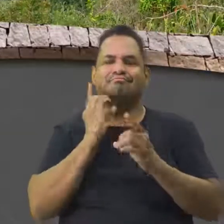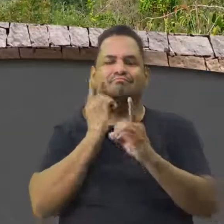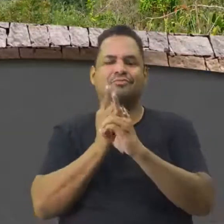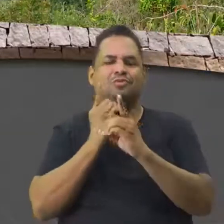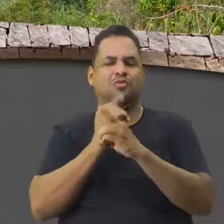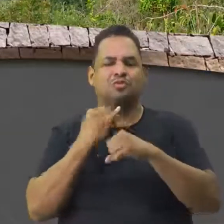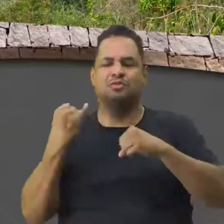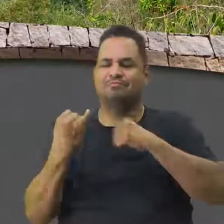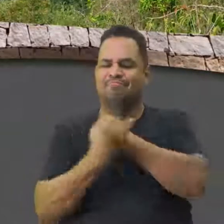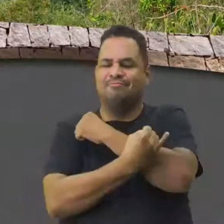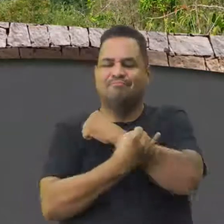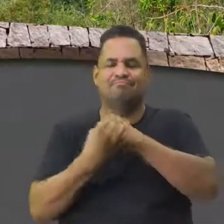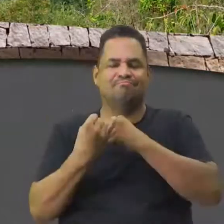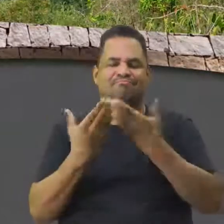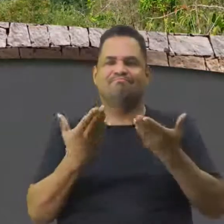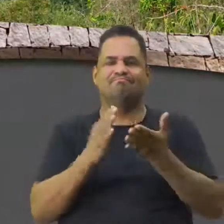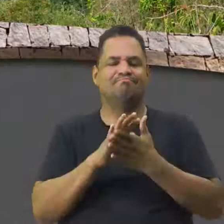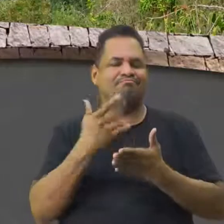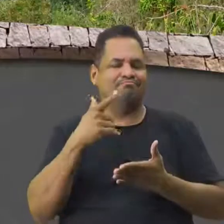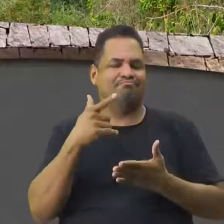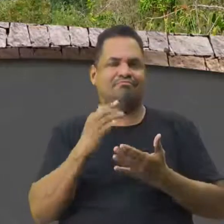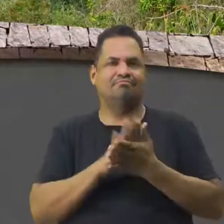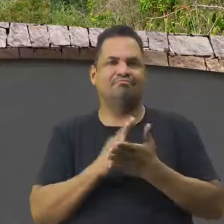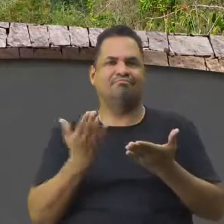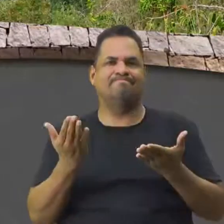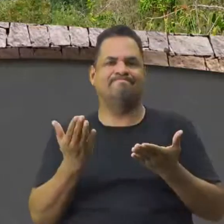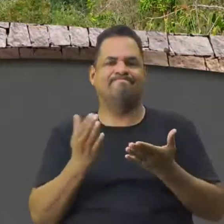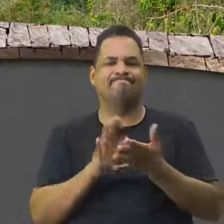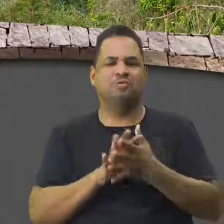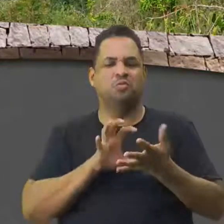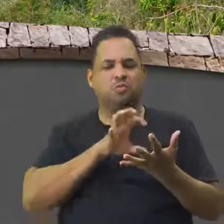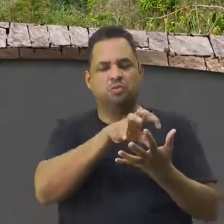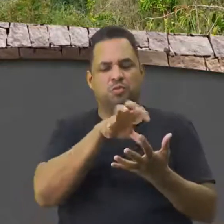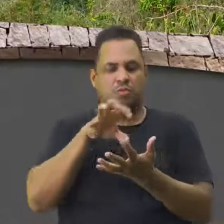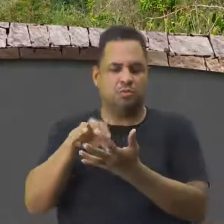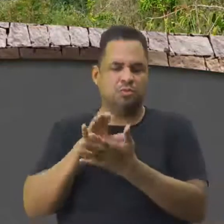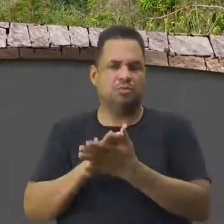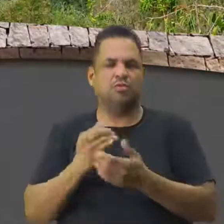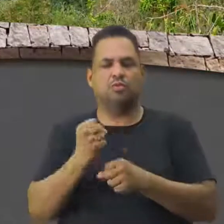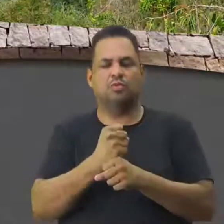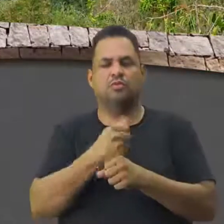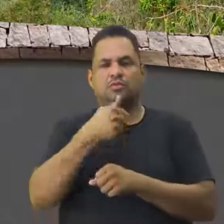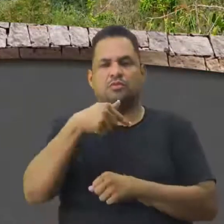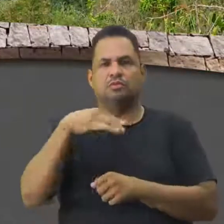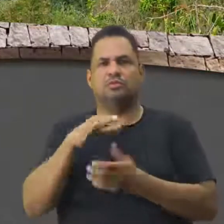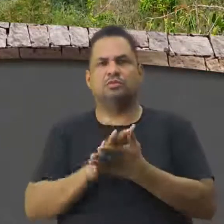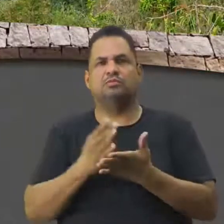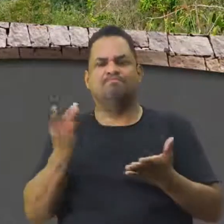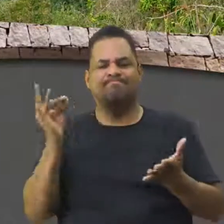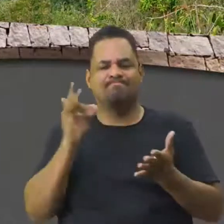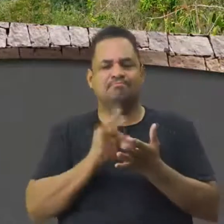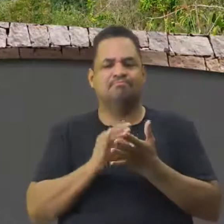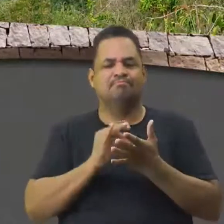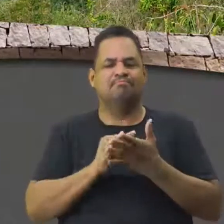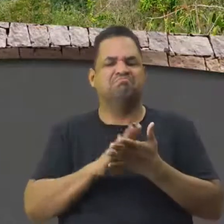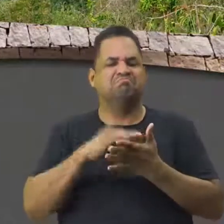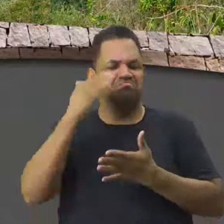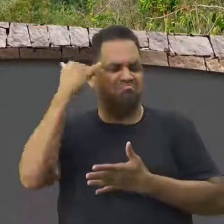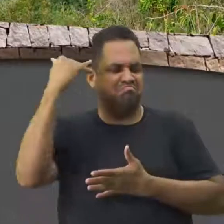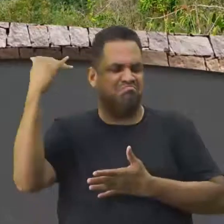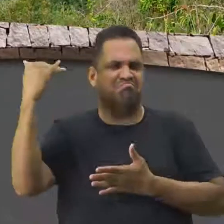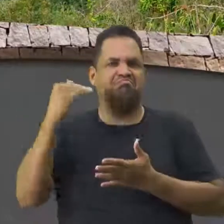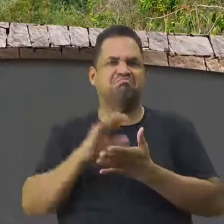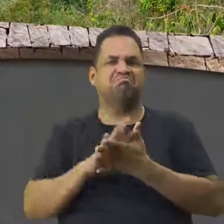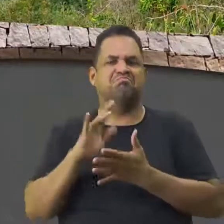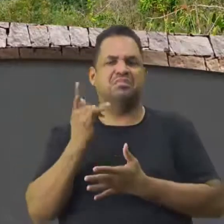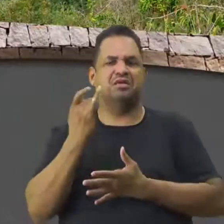infraestrutura. Portanto, os nossos colonizadores dos anos 70 aqui foram verdadeiros heróis.